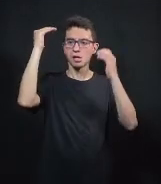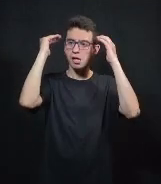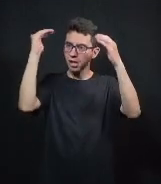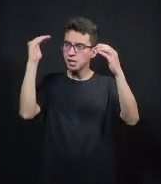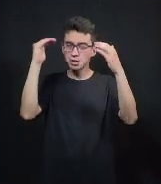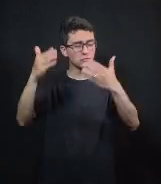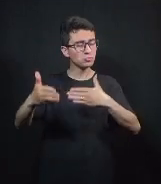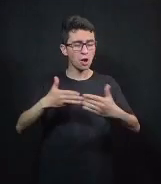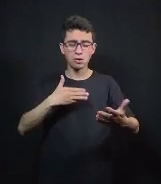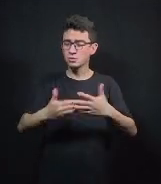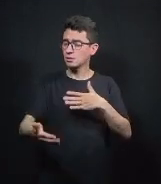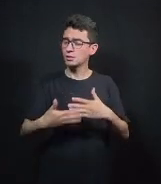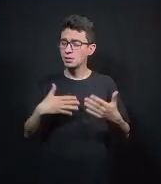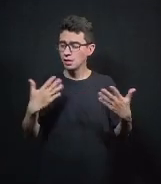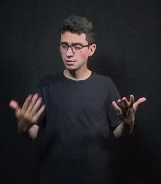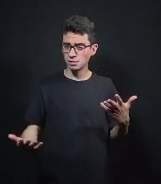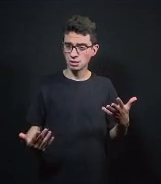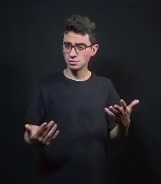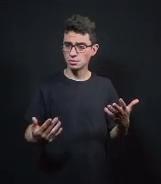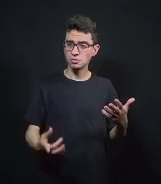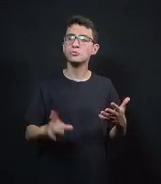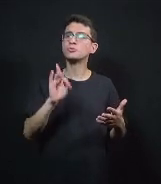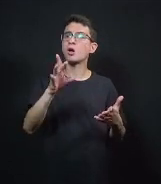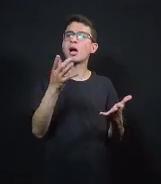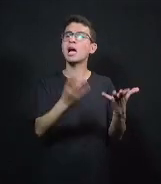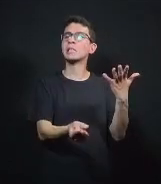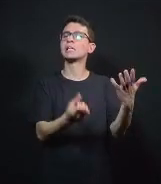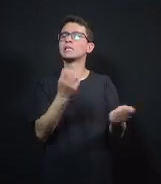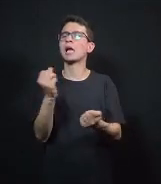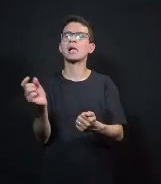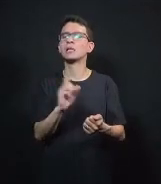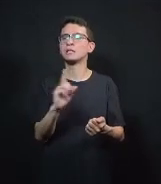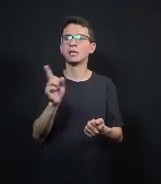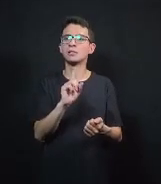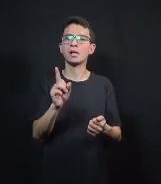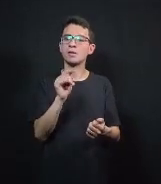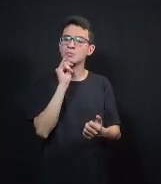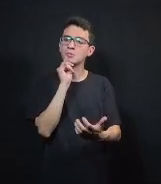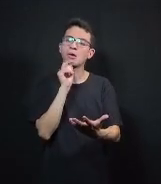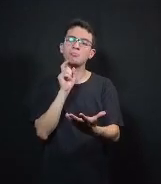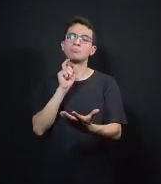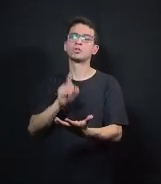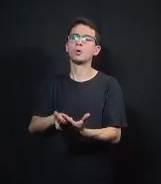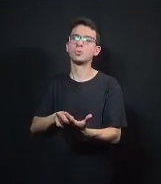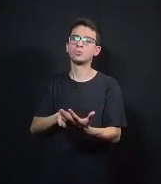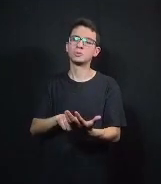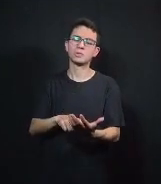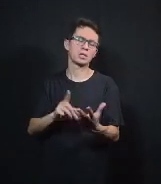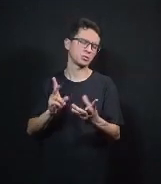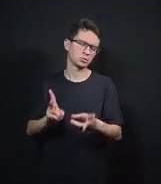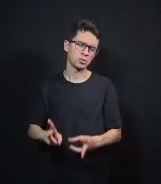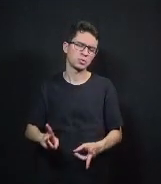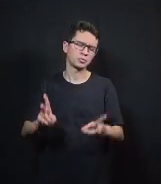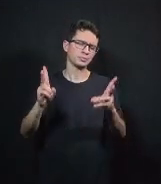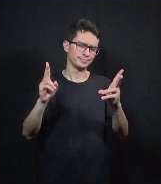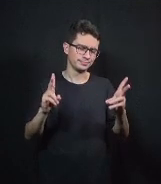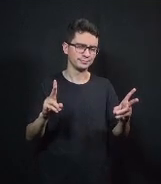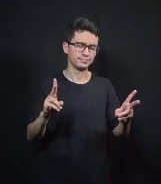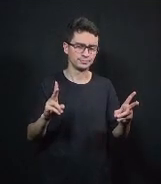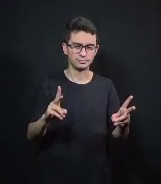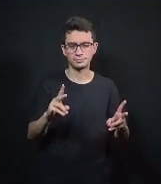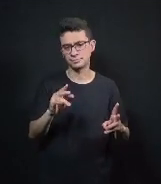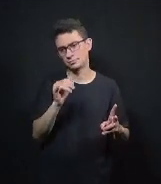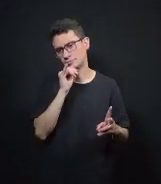convicções políticas, não só receber, como a gente apertar o botão e passar essa informação adiante. Então, a